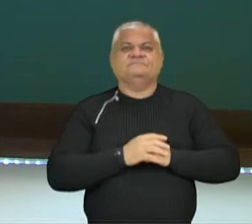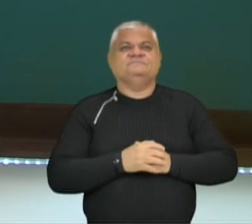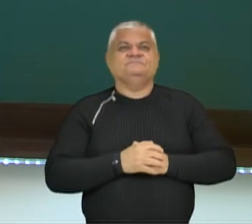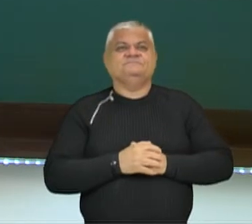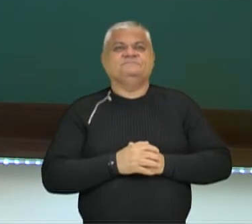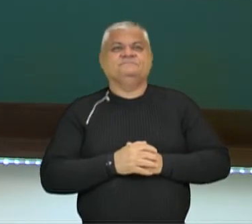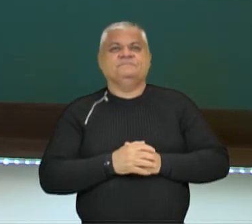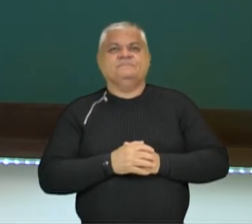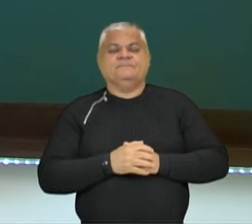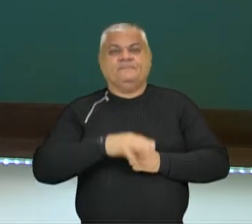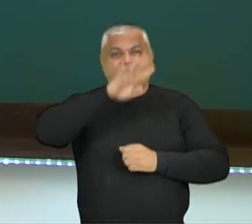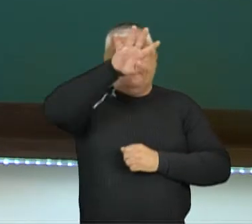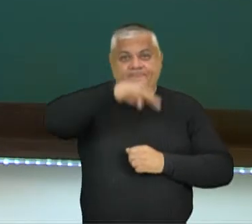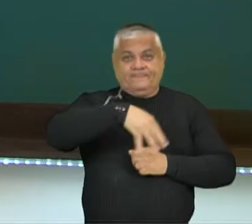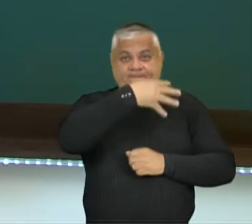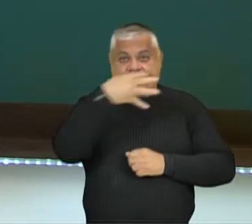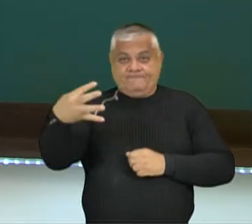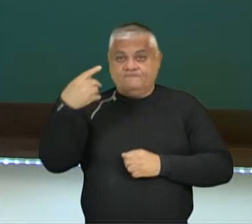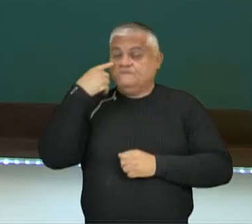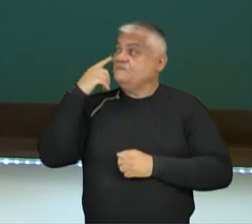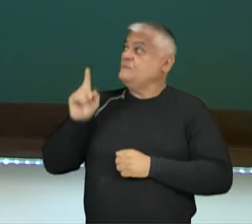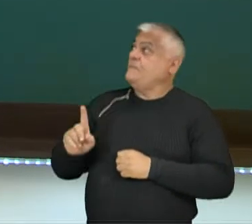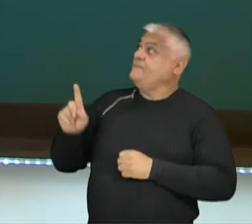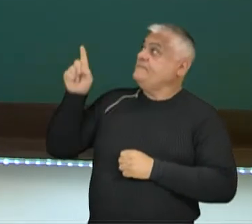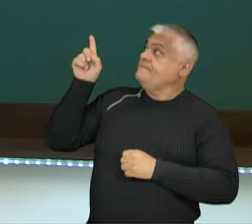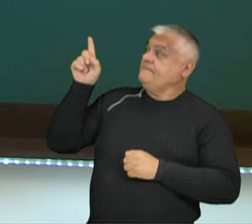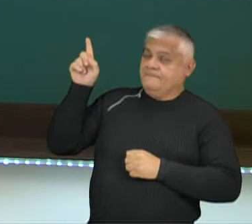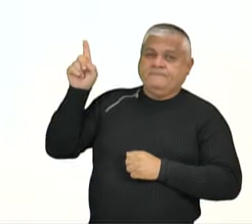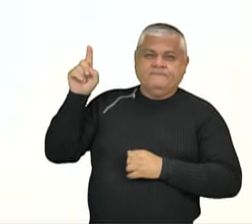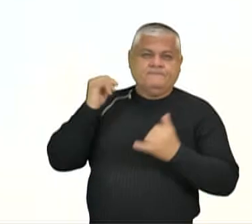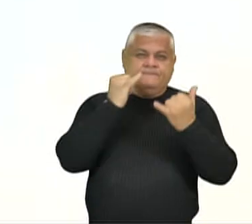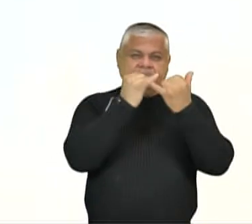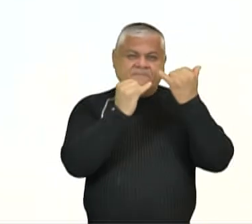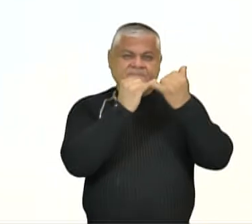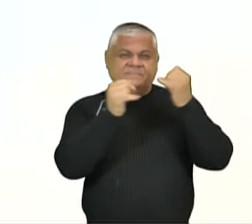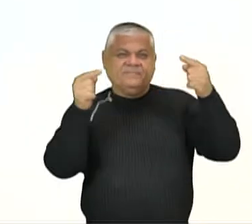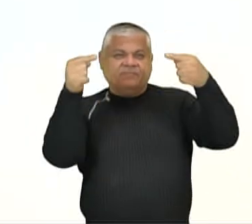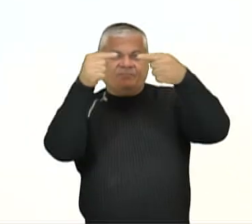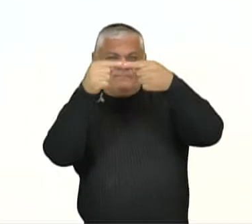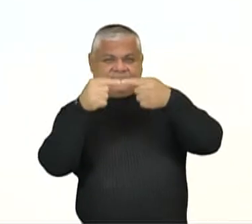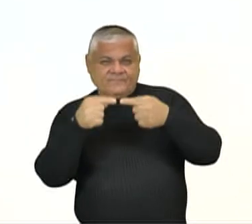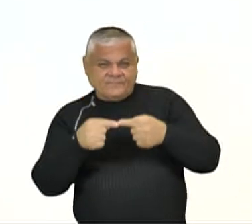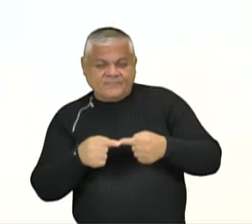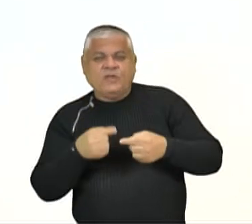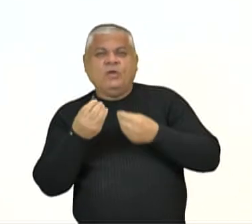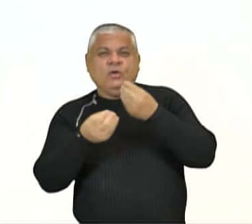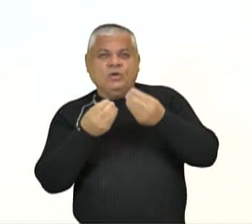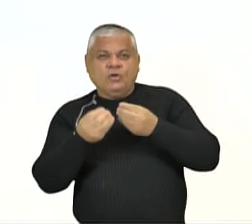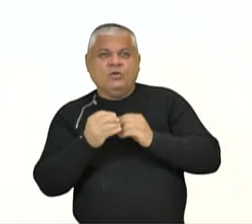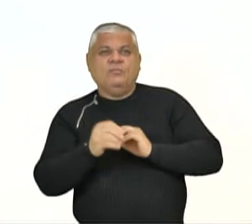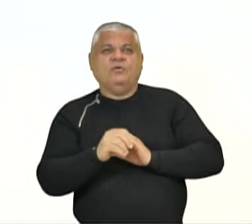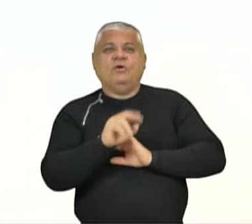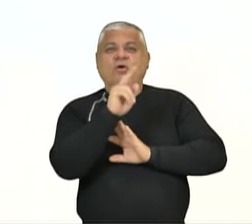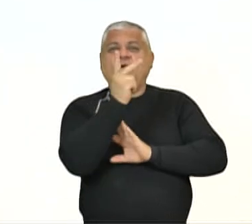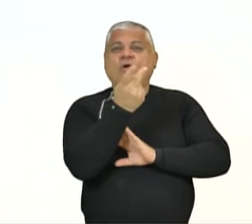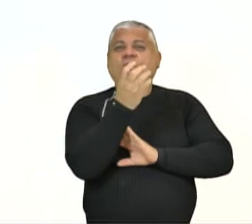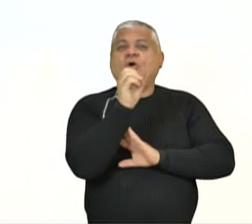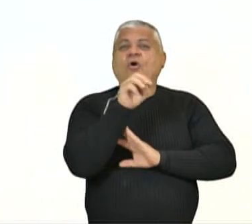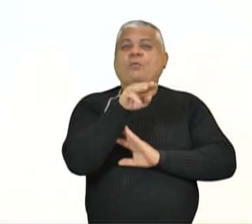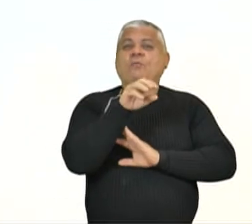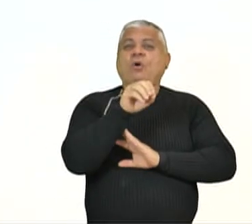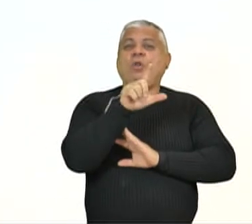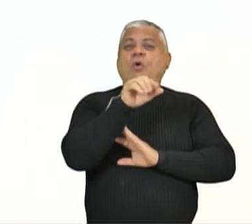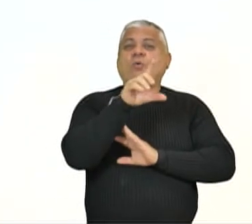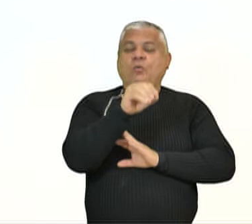distintas. Aí a gente viu a relação dos órgãos homólogos e análogos, lembrando que órgãos